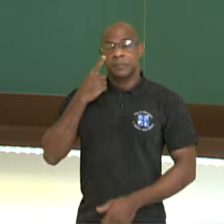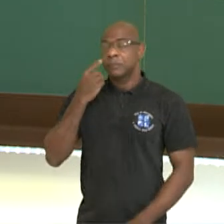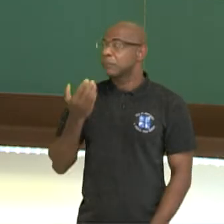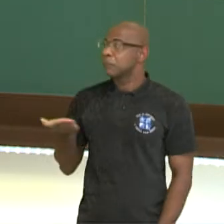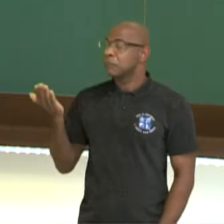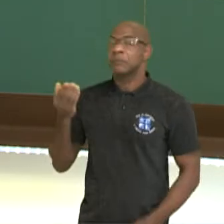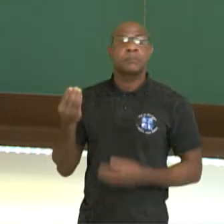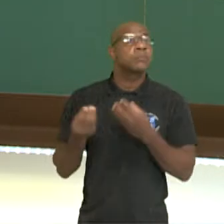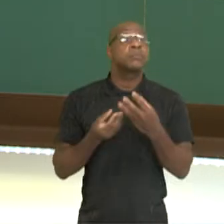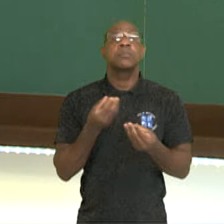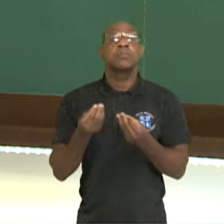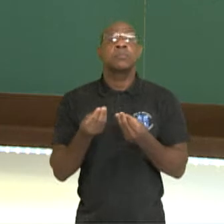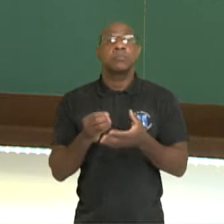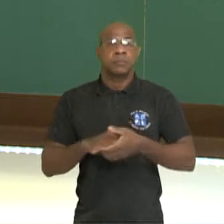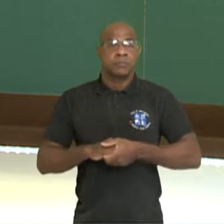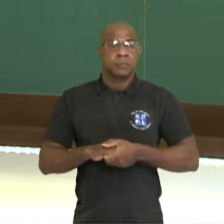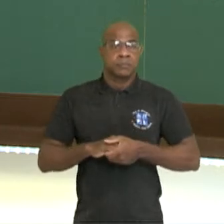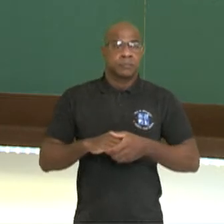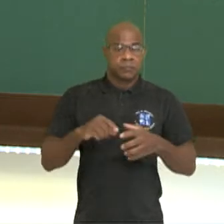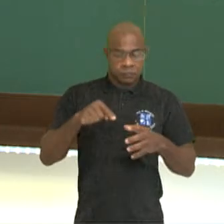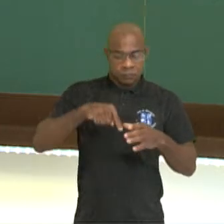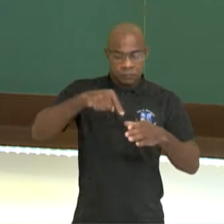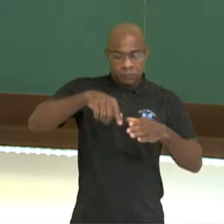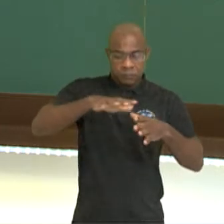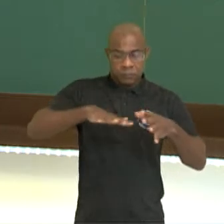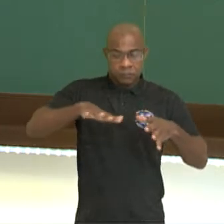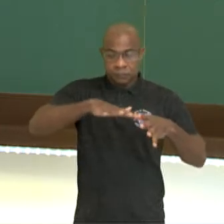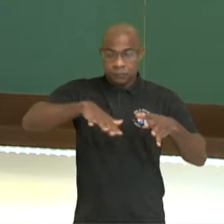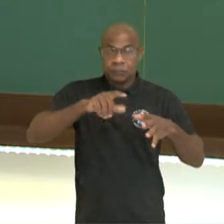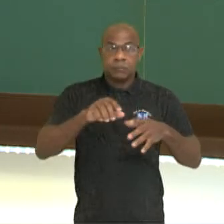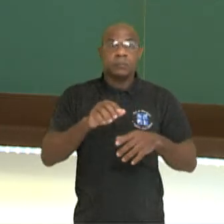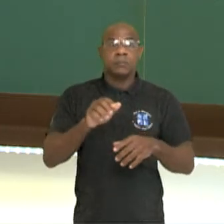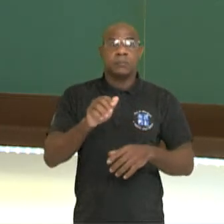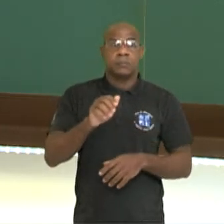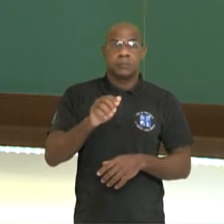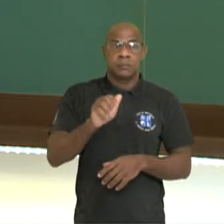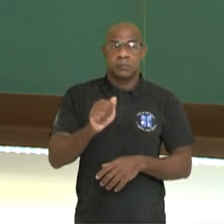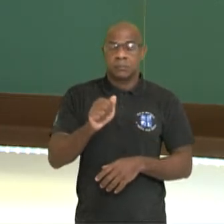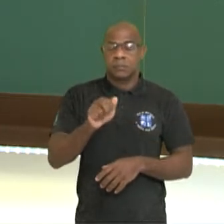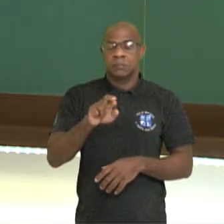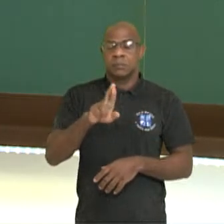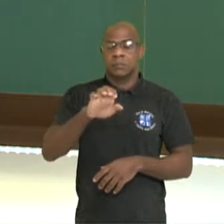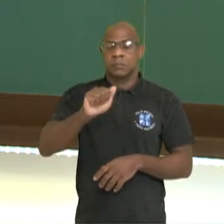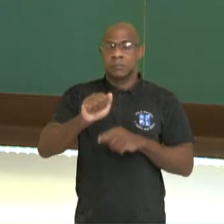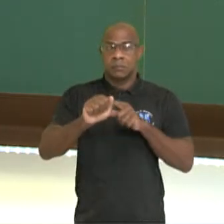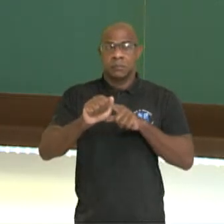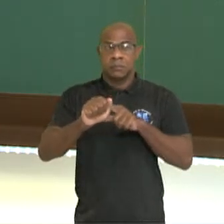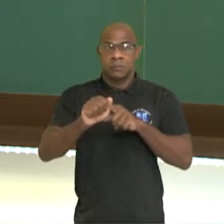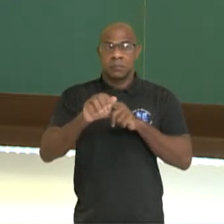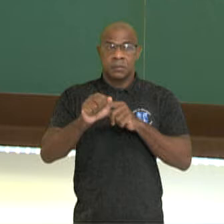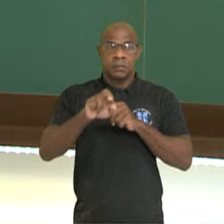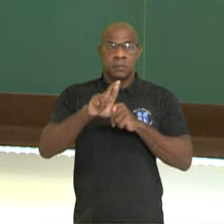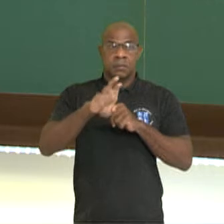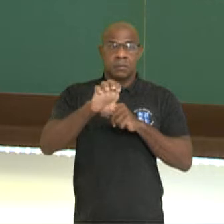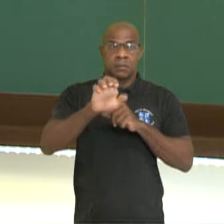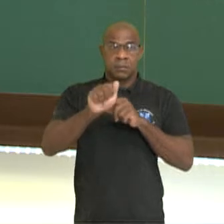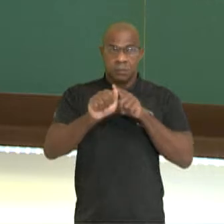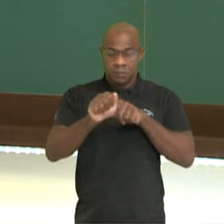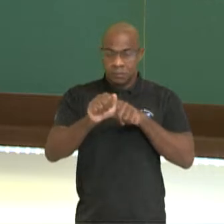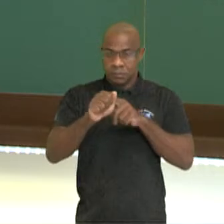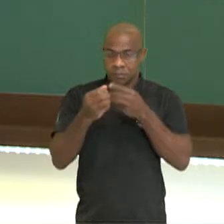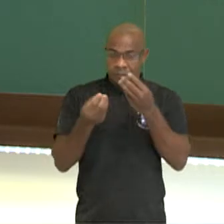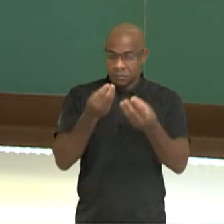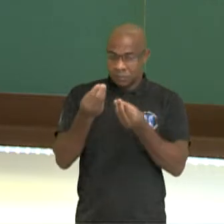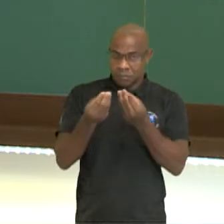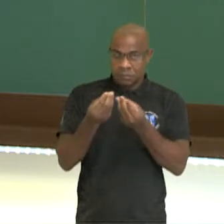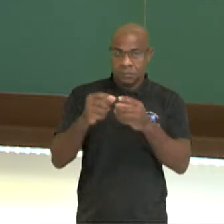agora a questão da superfície. No caso da esfera, nós falamos que era a